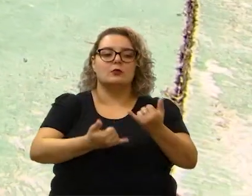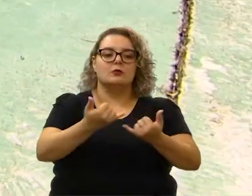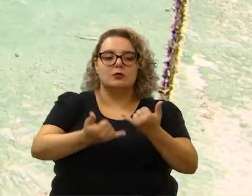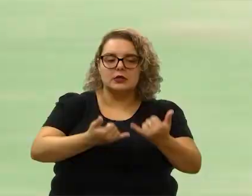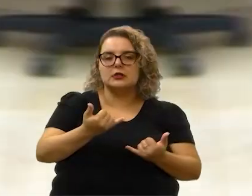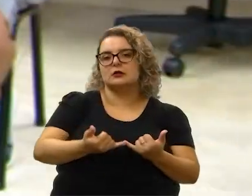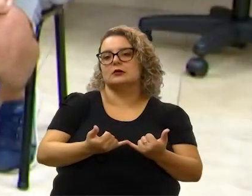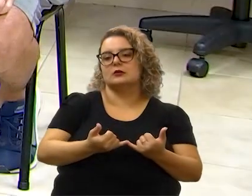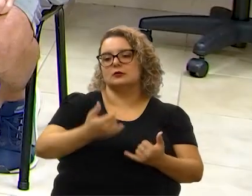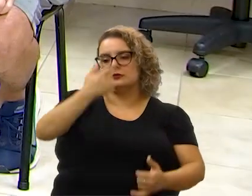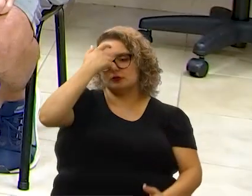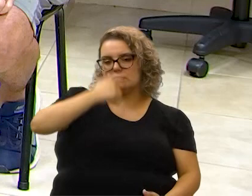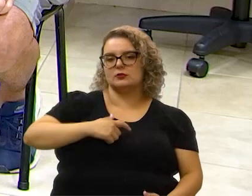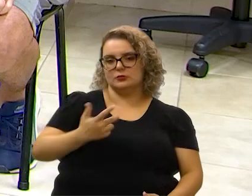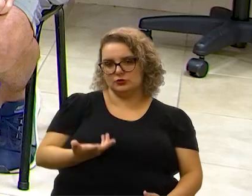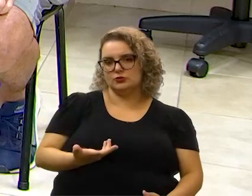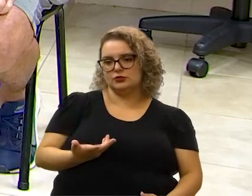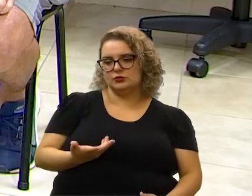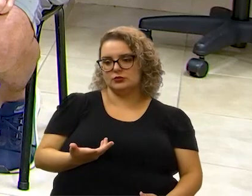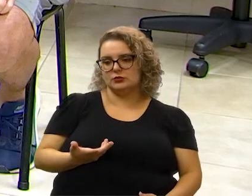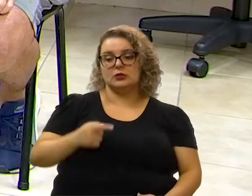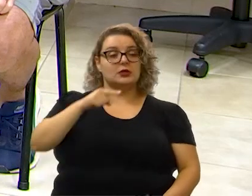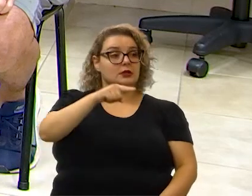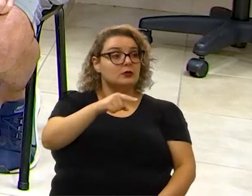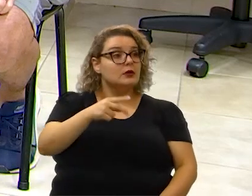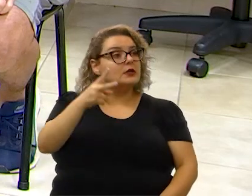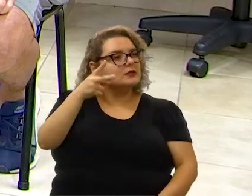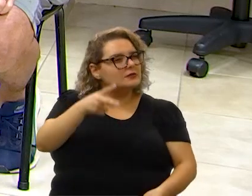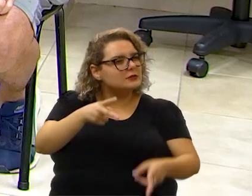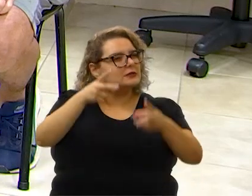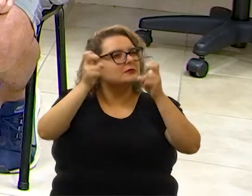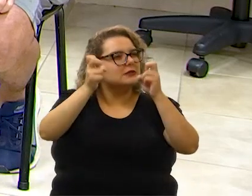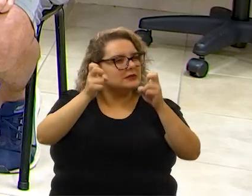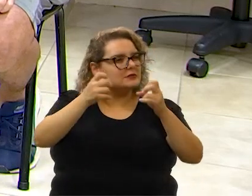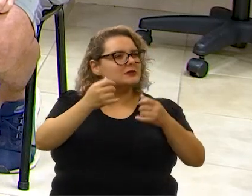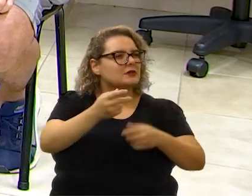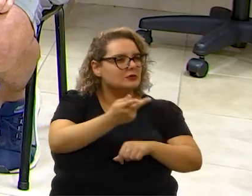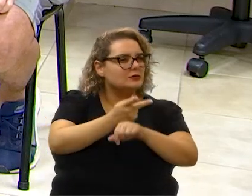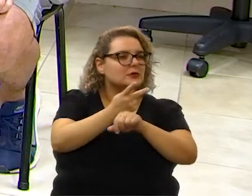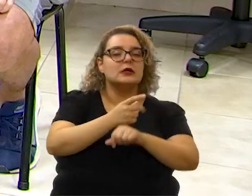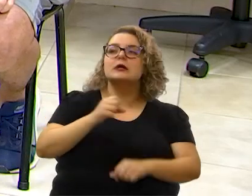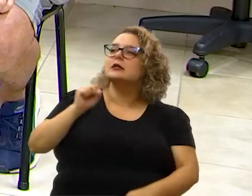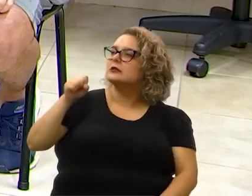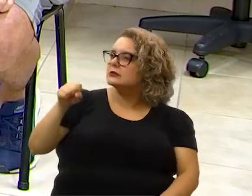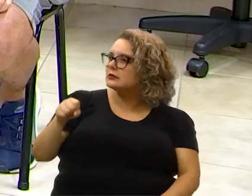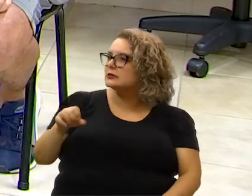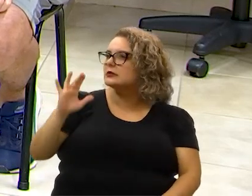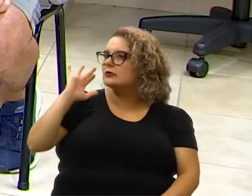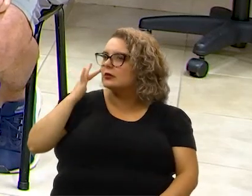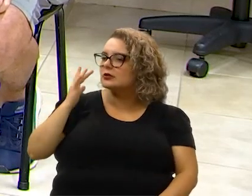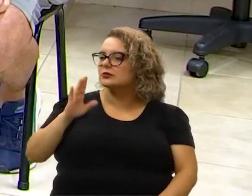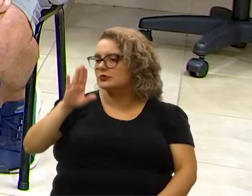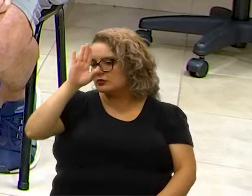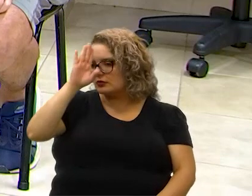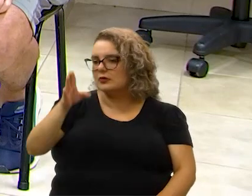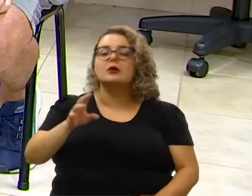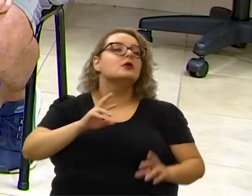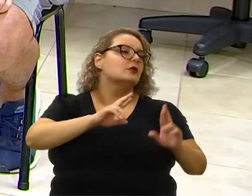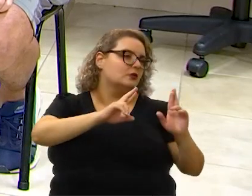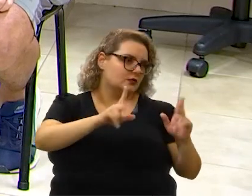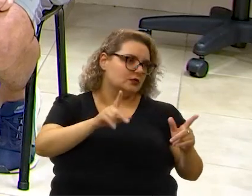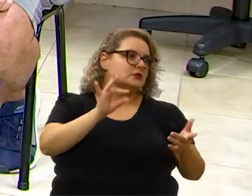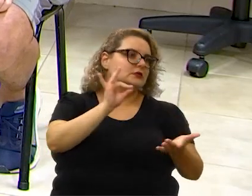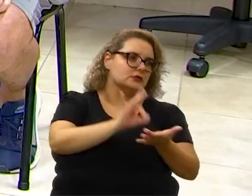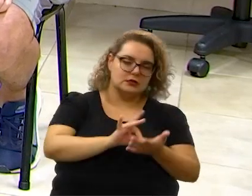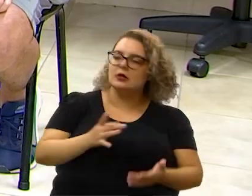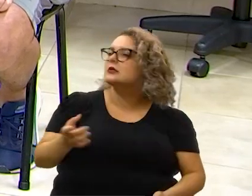com o seu brinquedo. Então essa foi a pegada do prêmio. Eu acho que esse foi um ponto muito importante. O